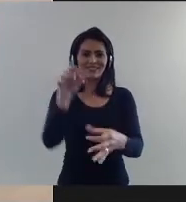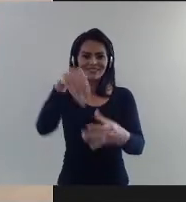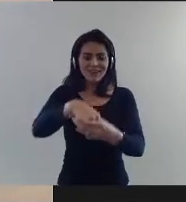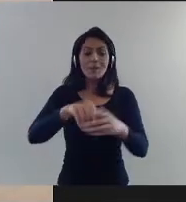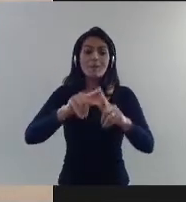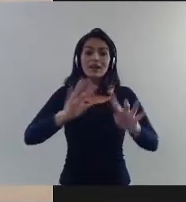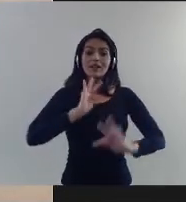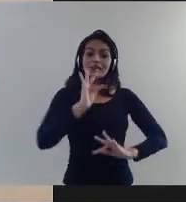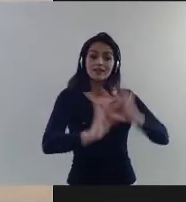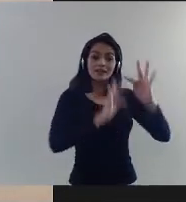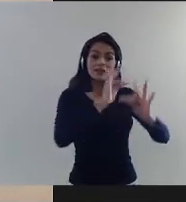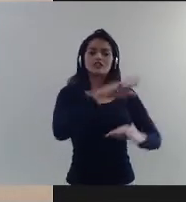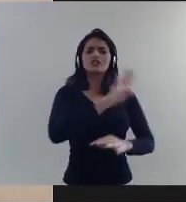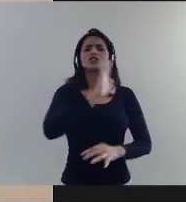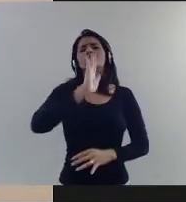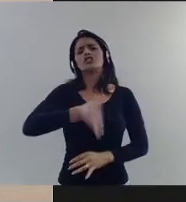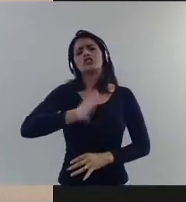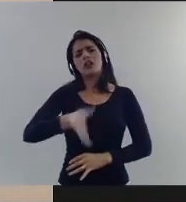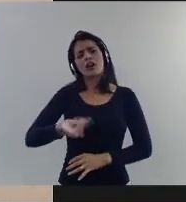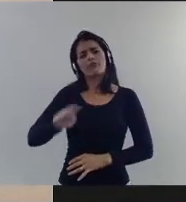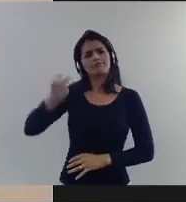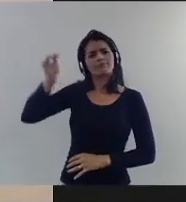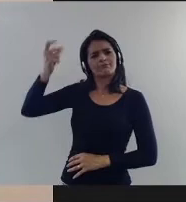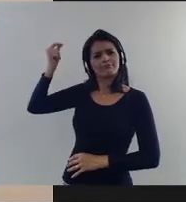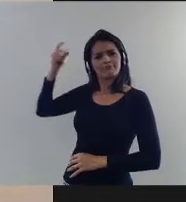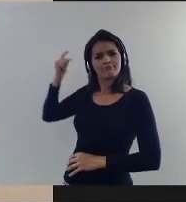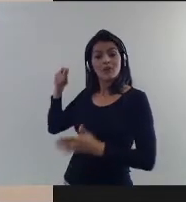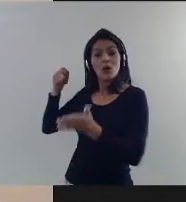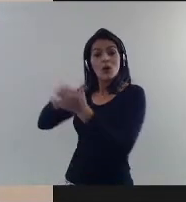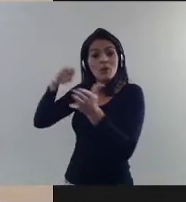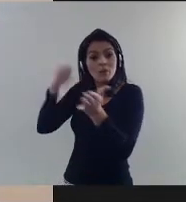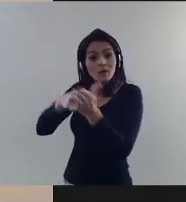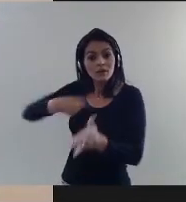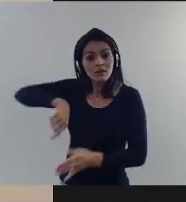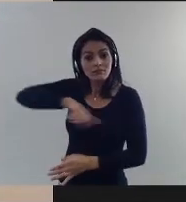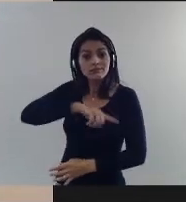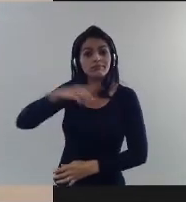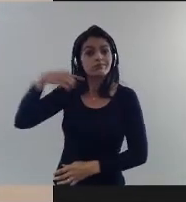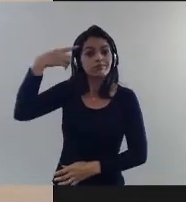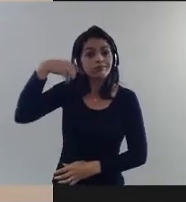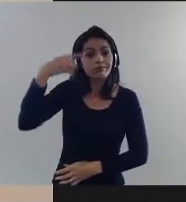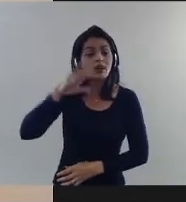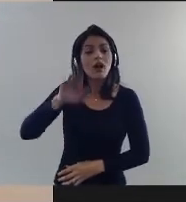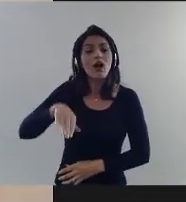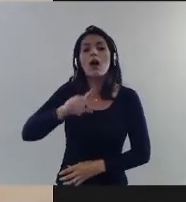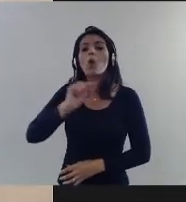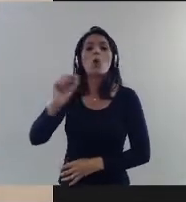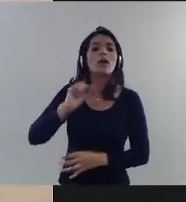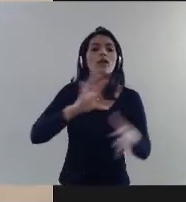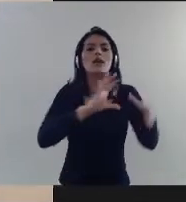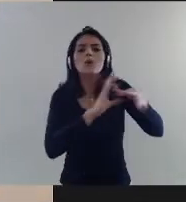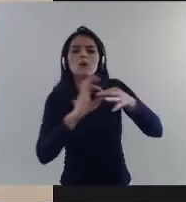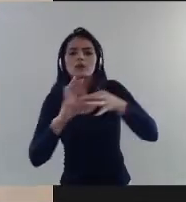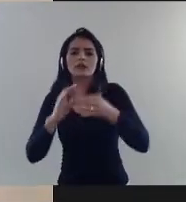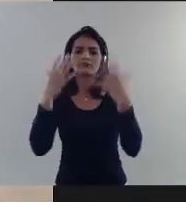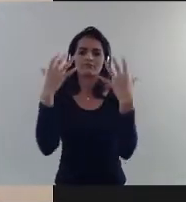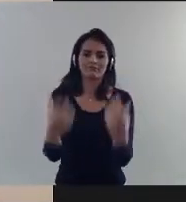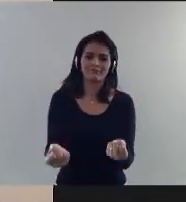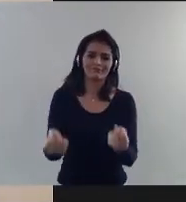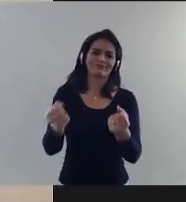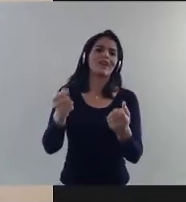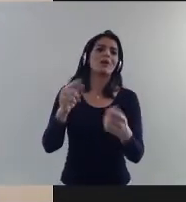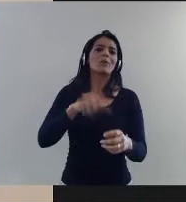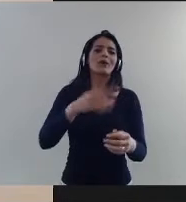é lógico que há muito tempo vem obrigando os advogados a entrar nesse contexto. Quando mudou